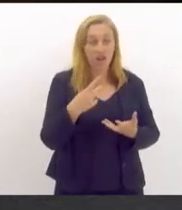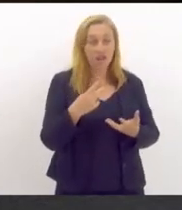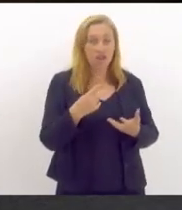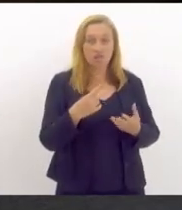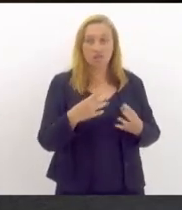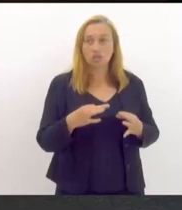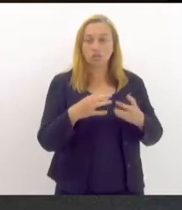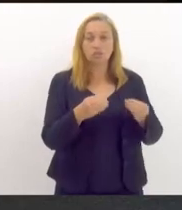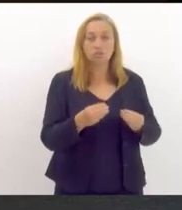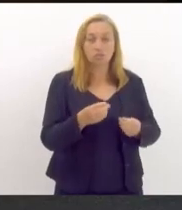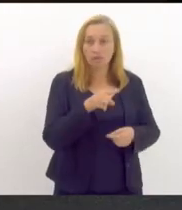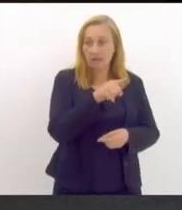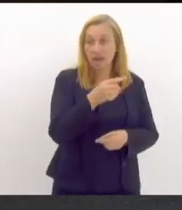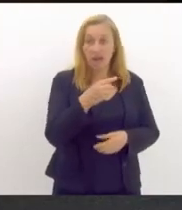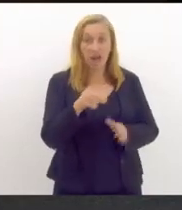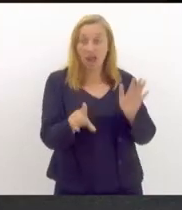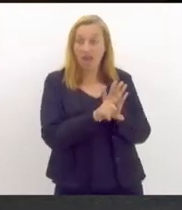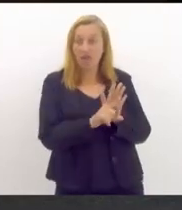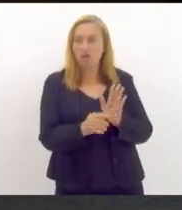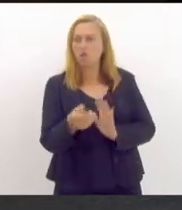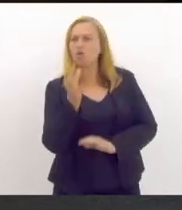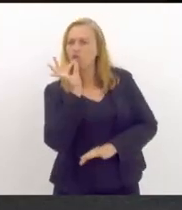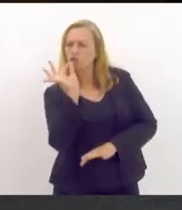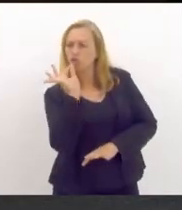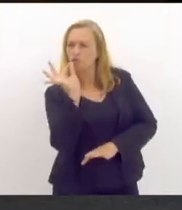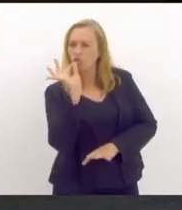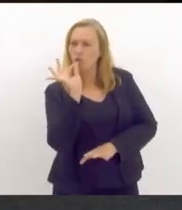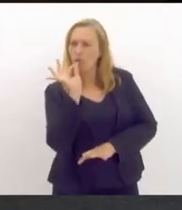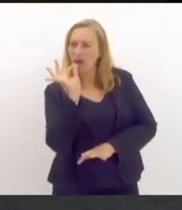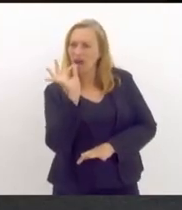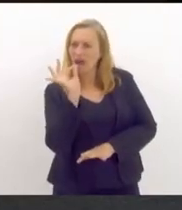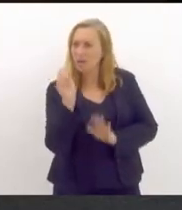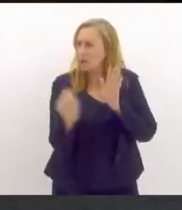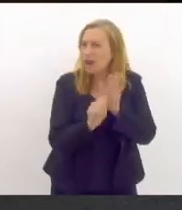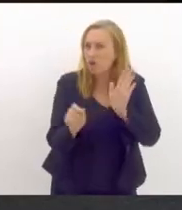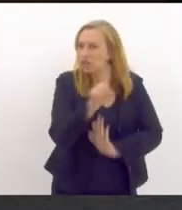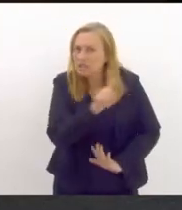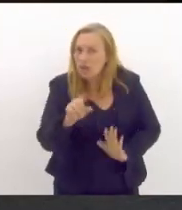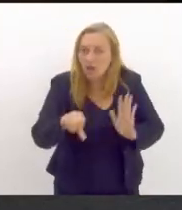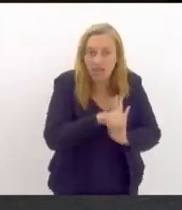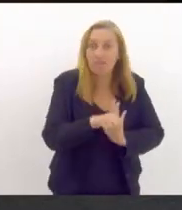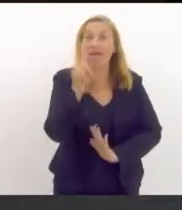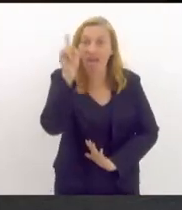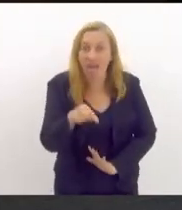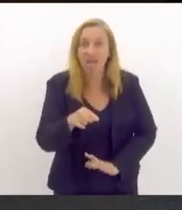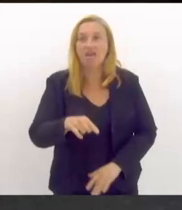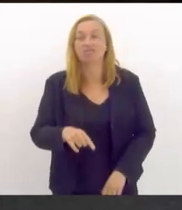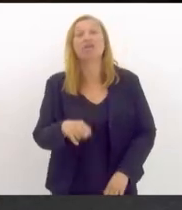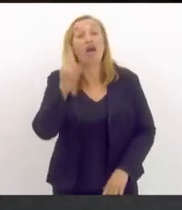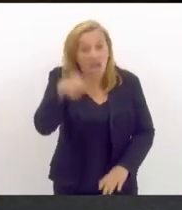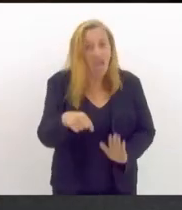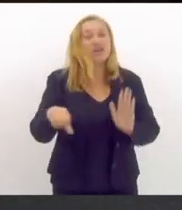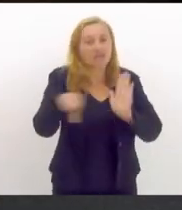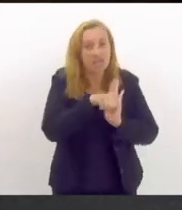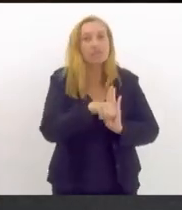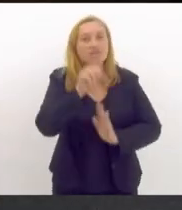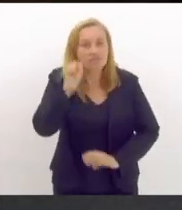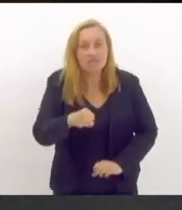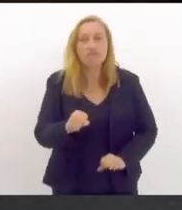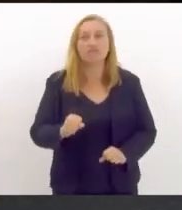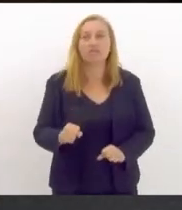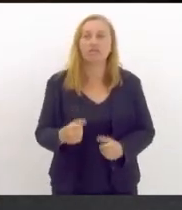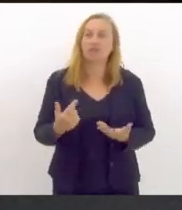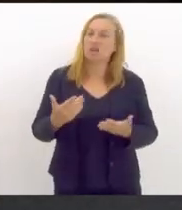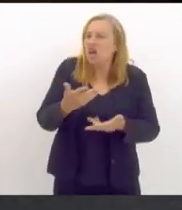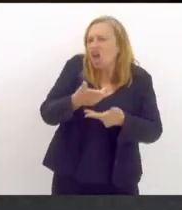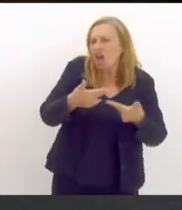a lei acham que fumar maconha não é crime tá tipificado na legislação brasileira fumar maconha é crime muito embora